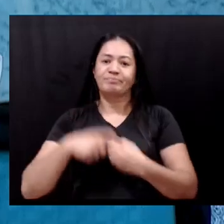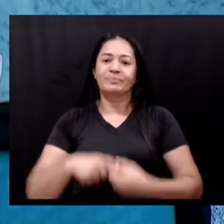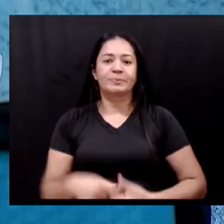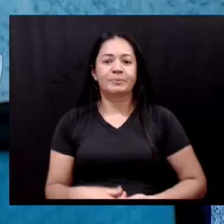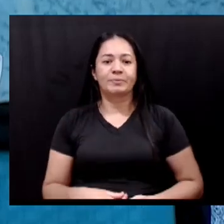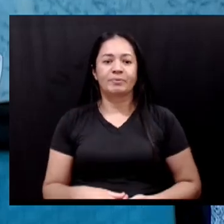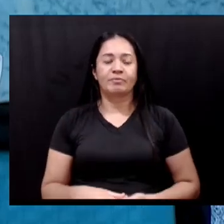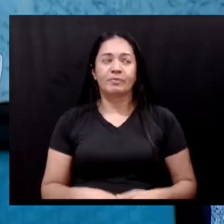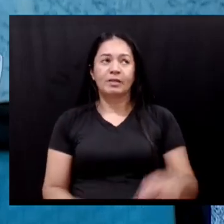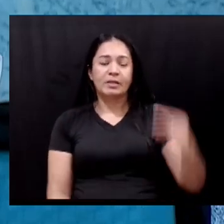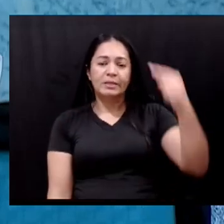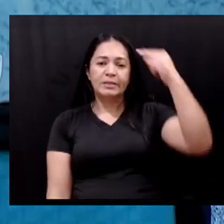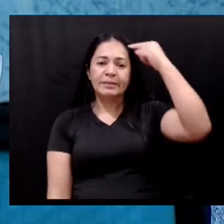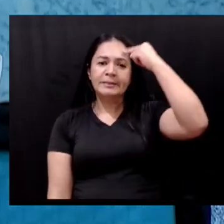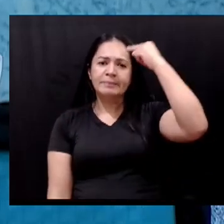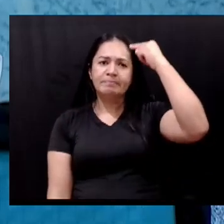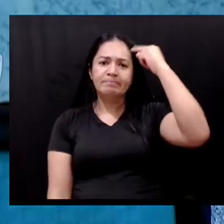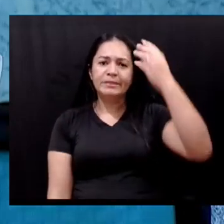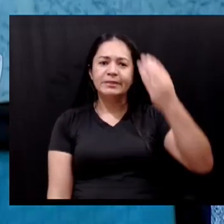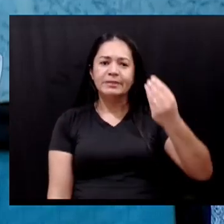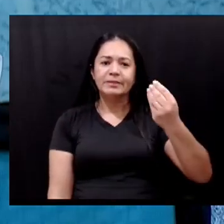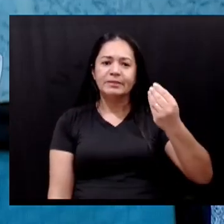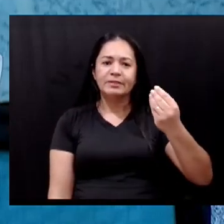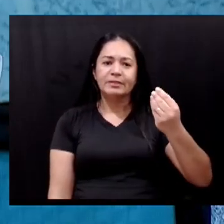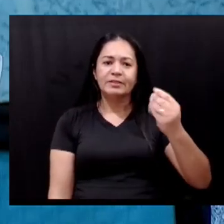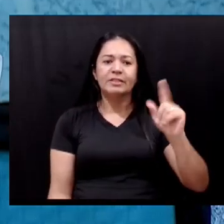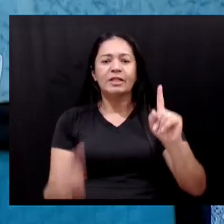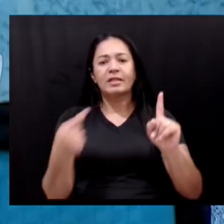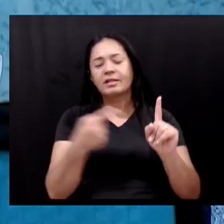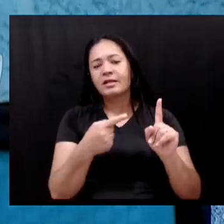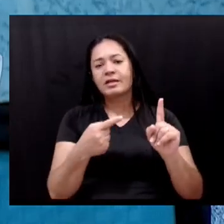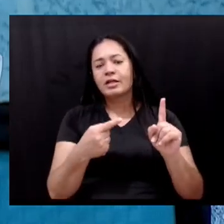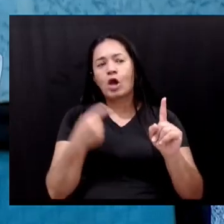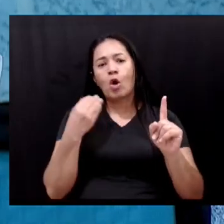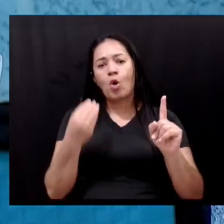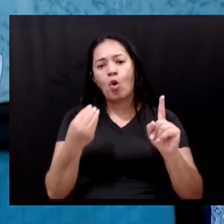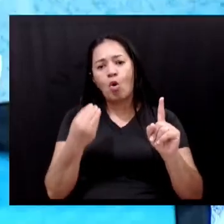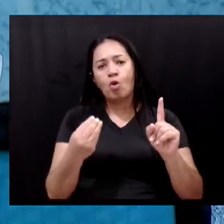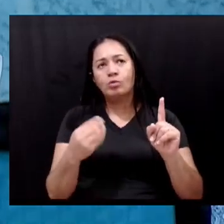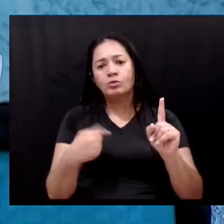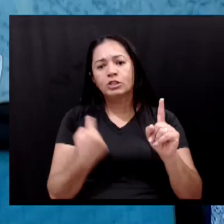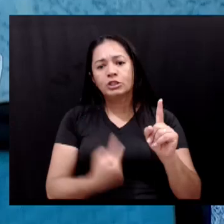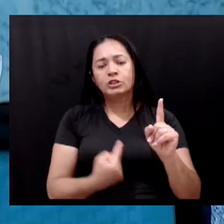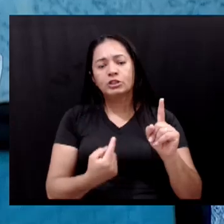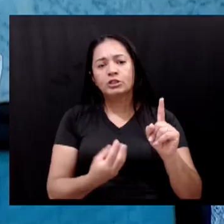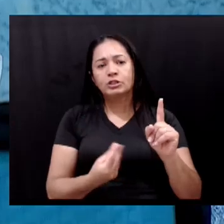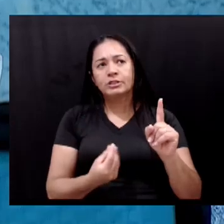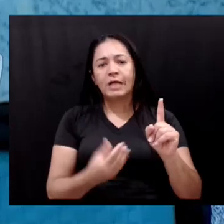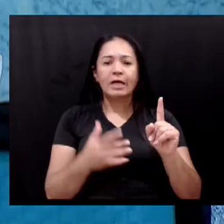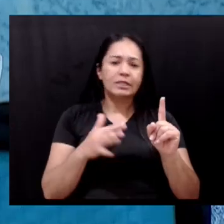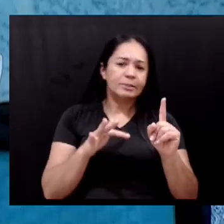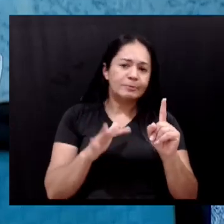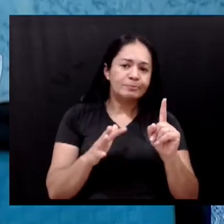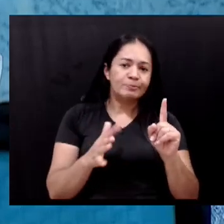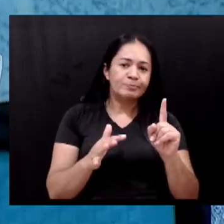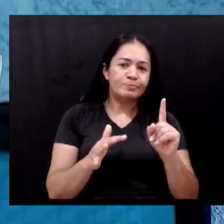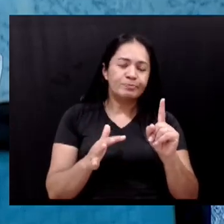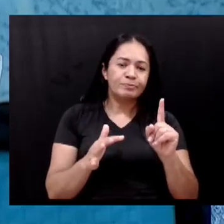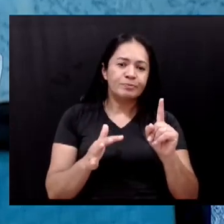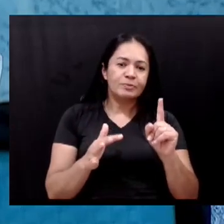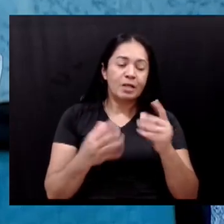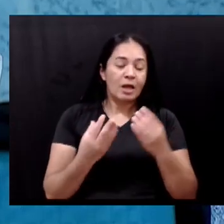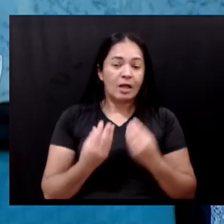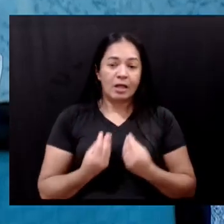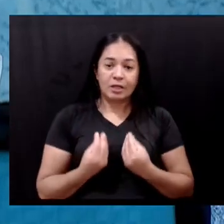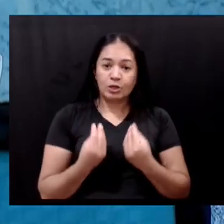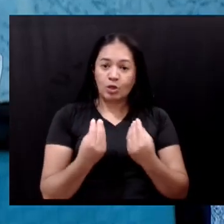né, no Pai Gita é pensar em como que a gente, muitas vezes, se doa sem olhar